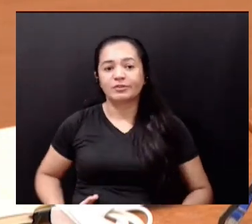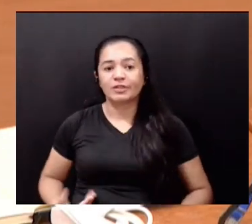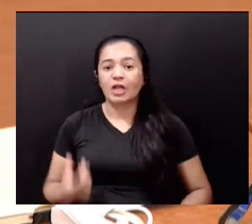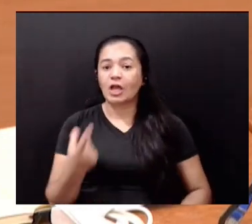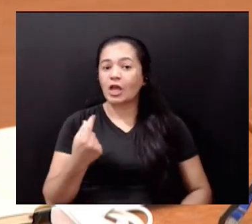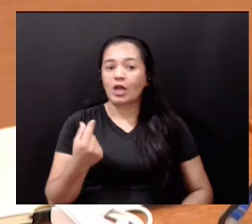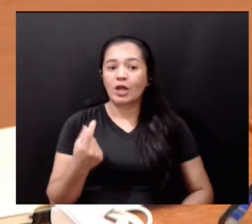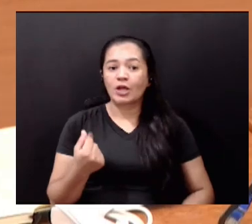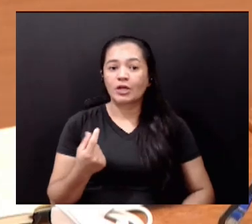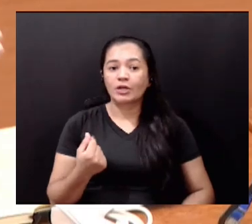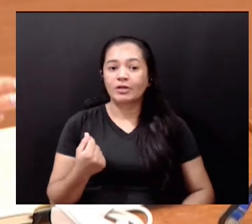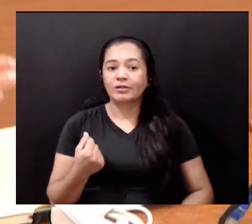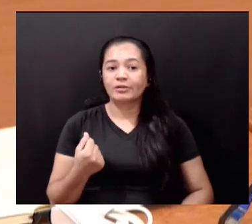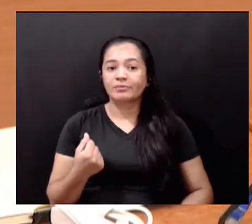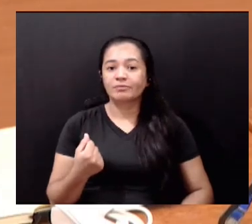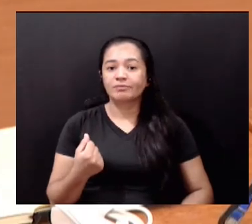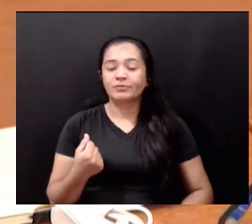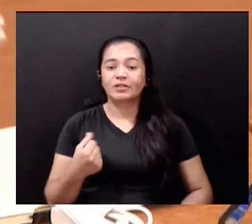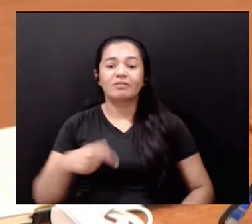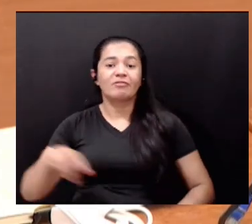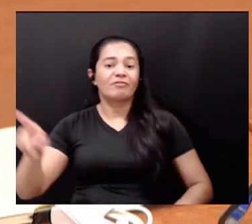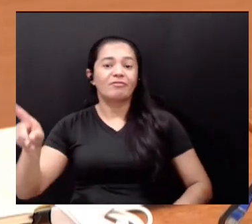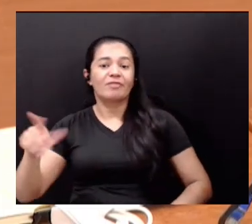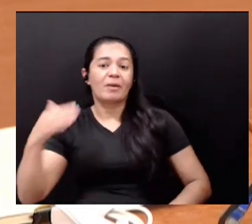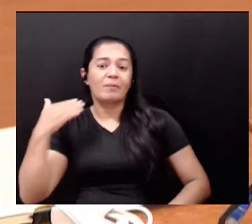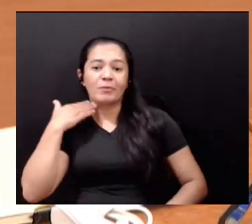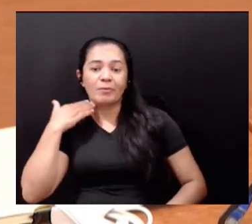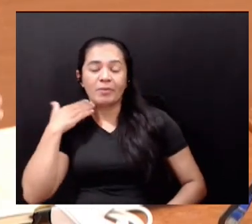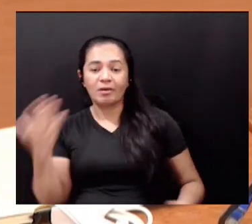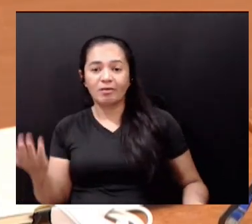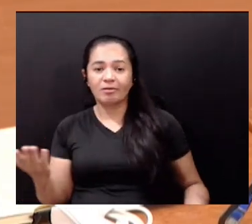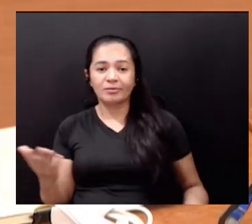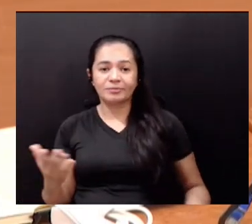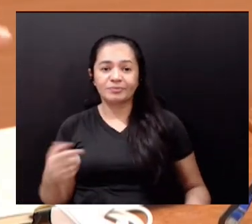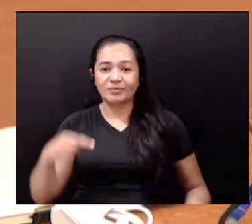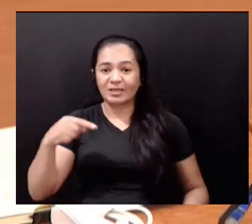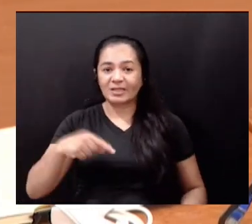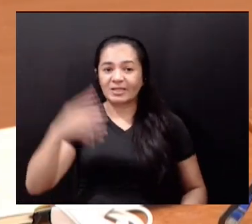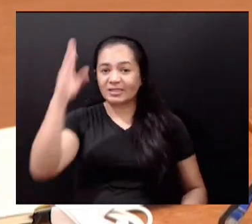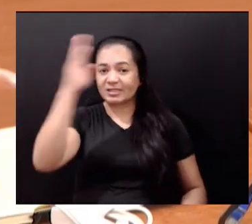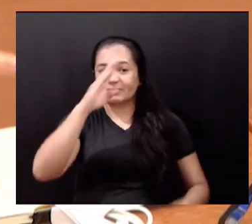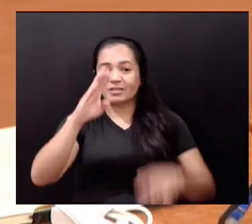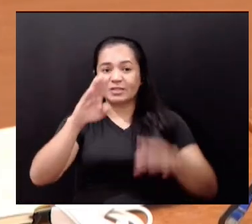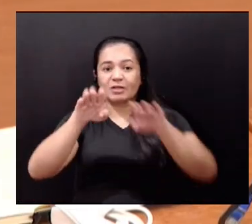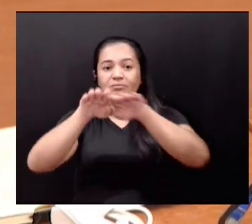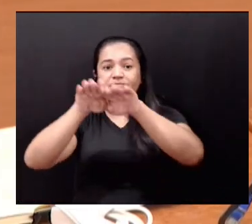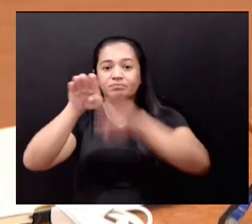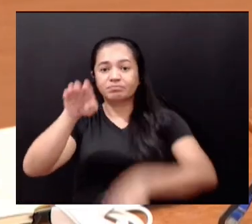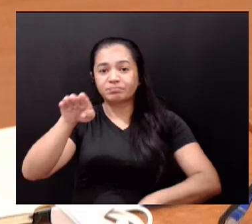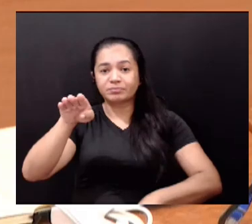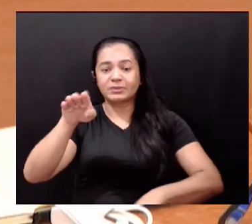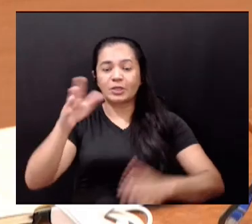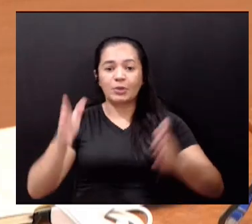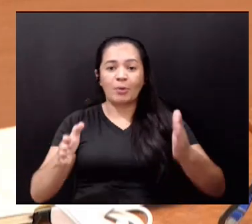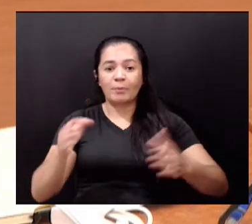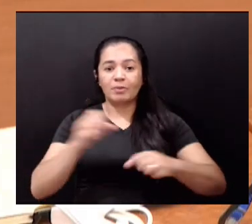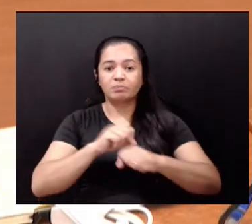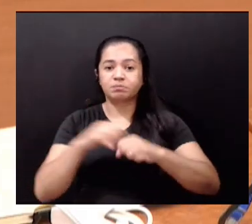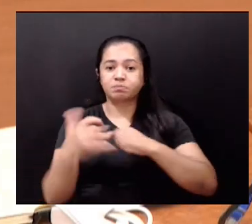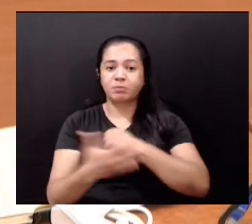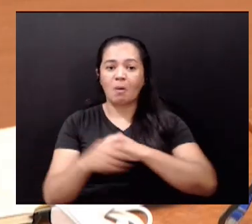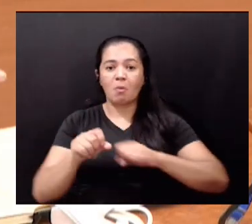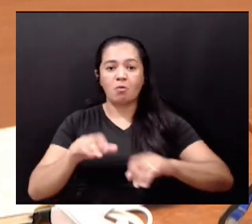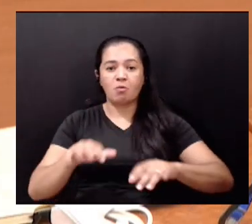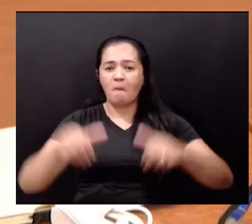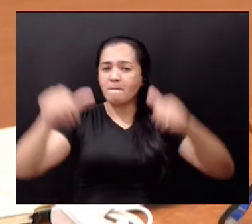banqueiro. Então, nesse país, com esse grau de desigualdade, e durante a pandemia, que foi talvez um dos piores momentos